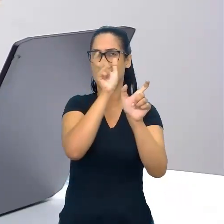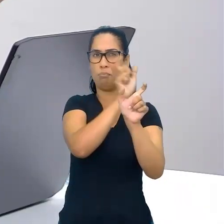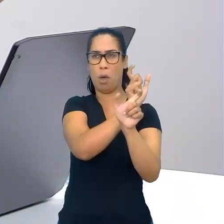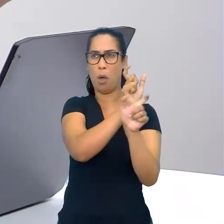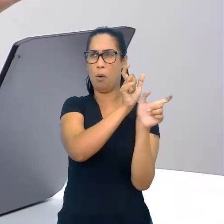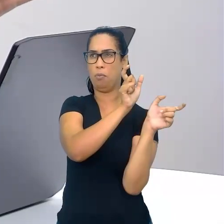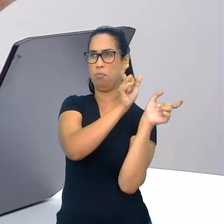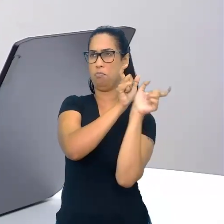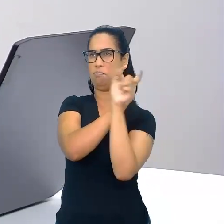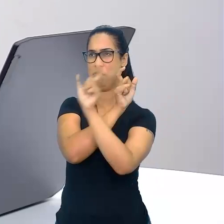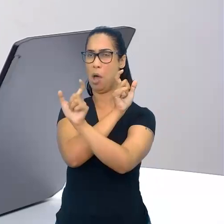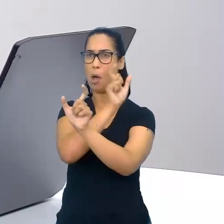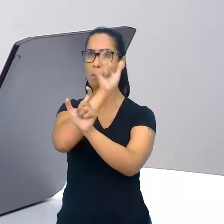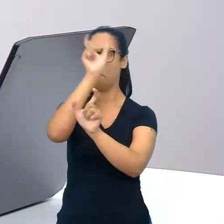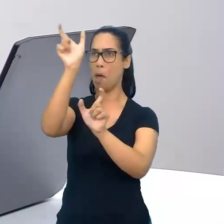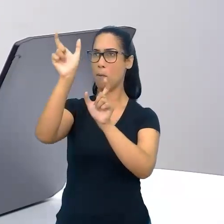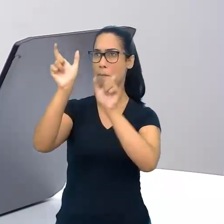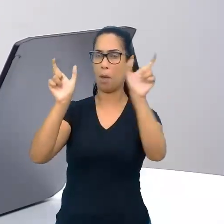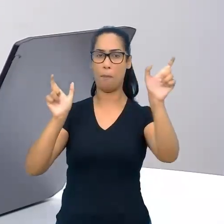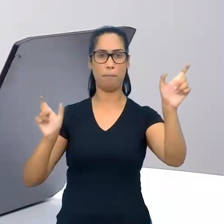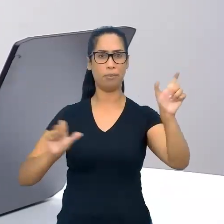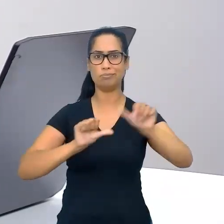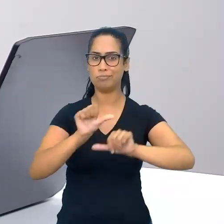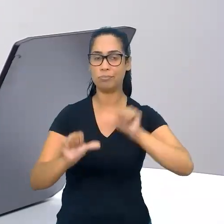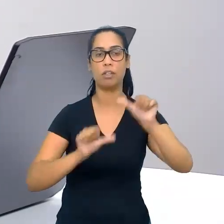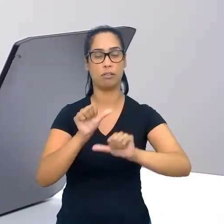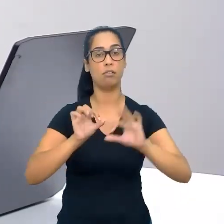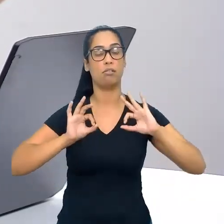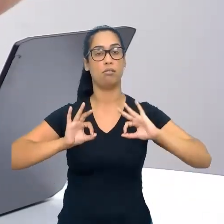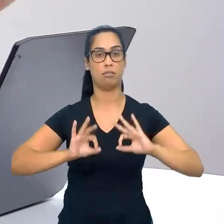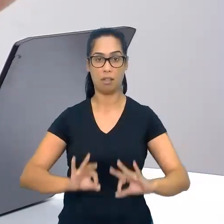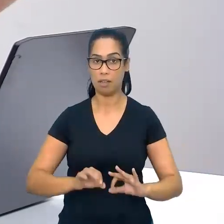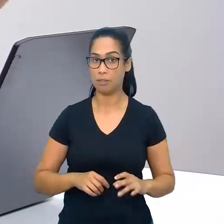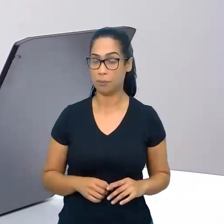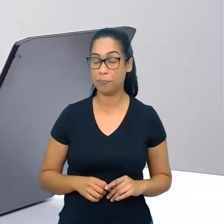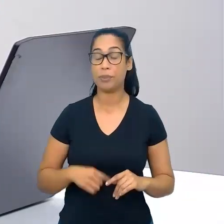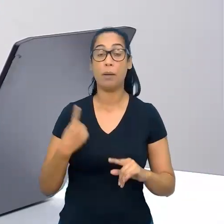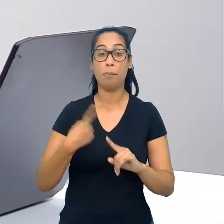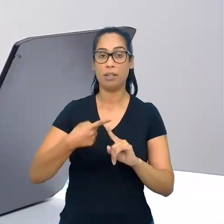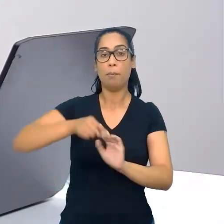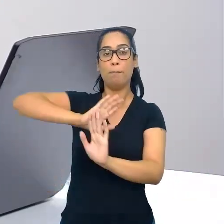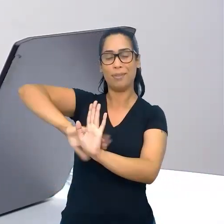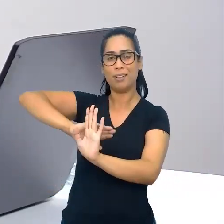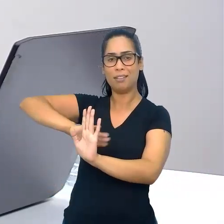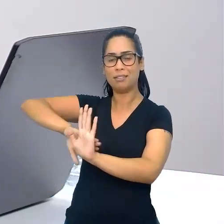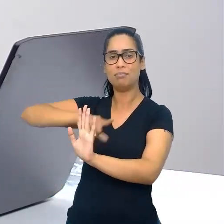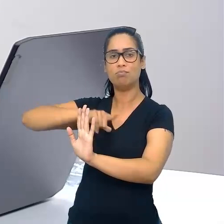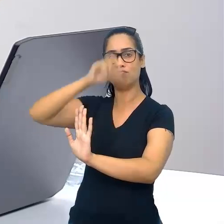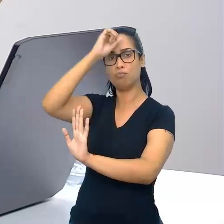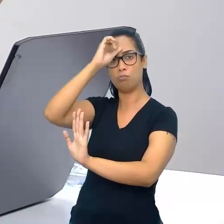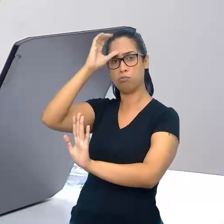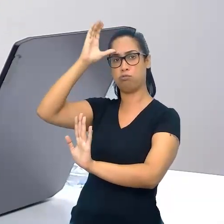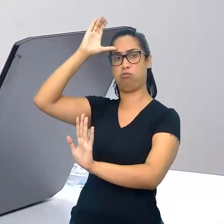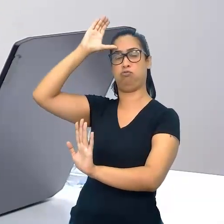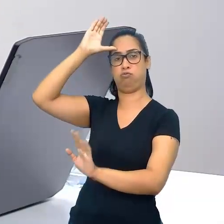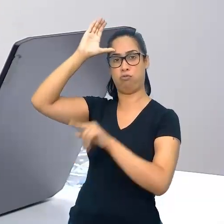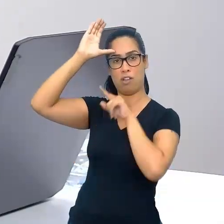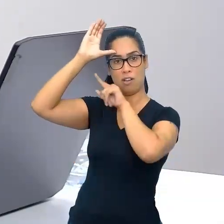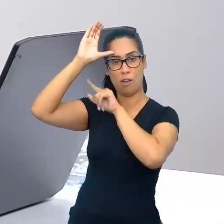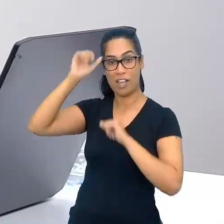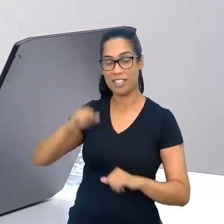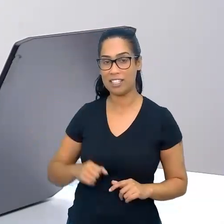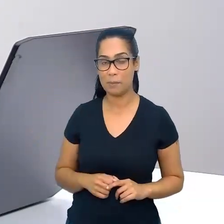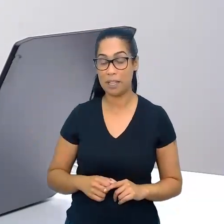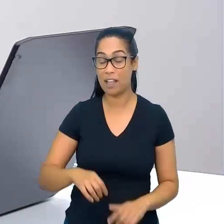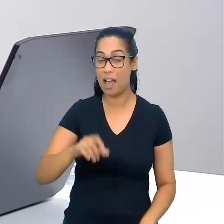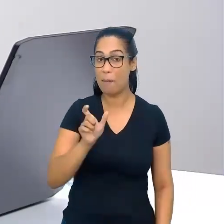embora conhecimento esteja lá também como uma das palavras que mais apareceram